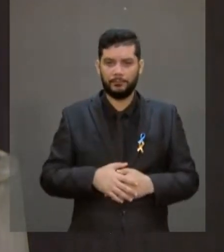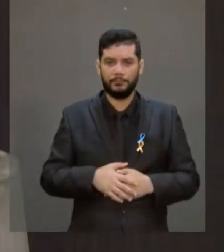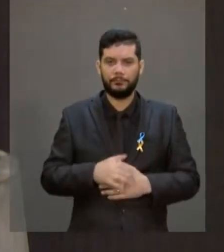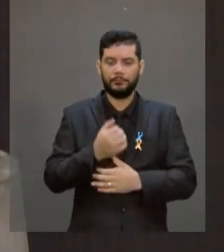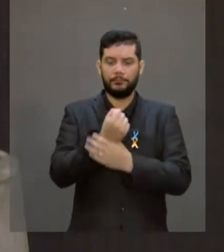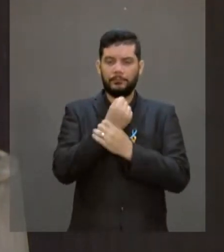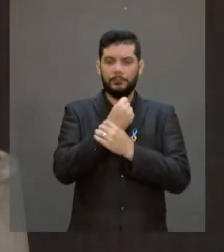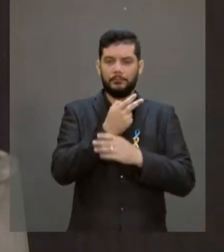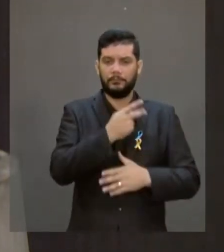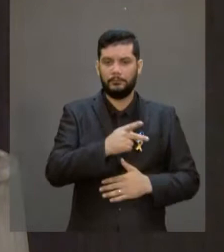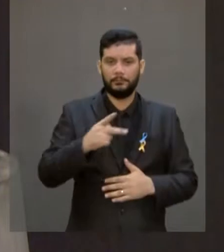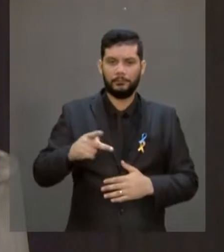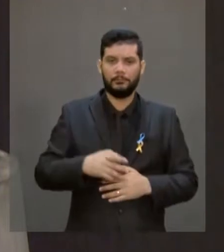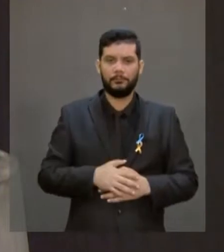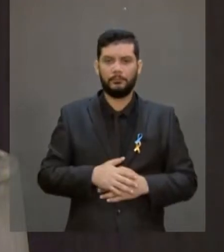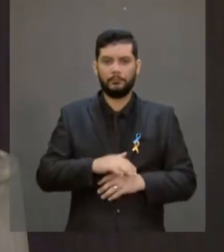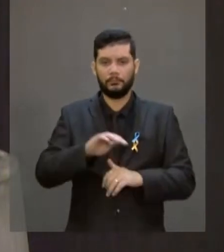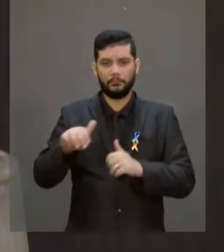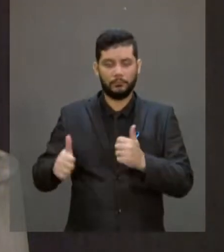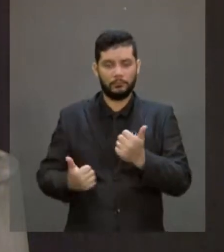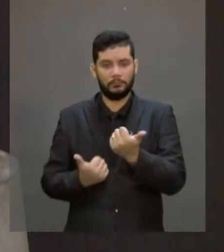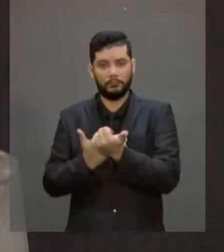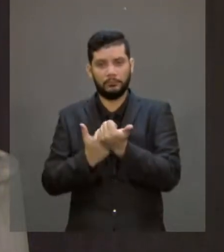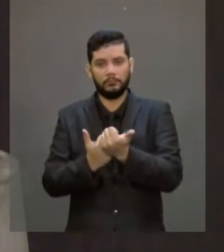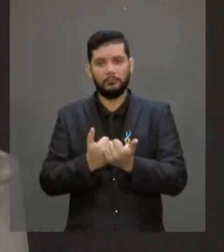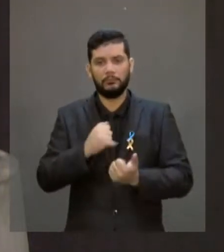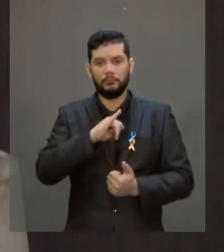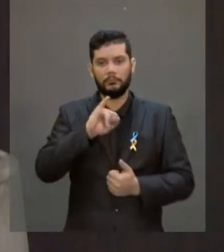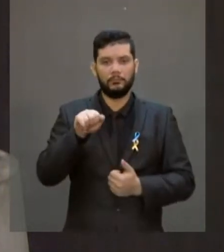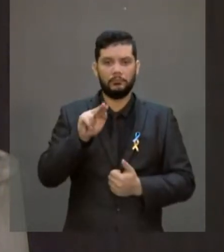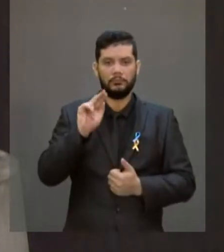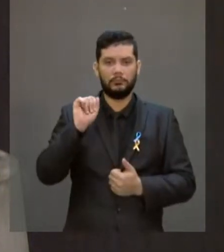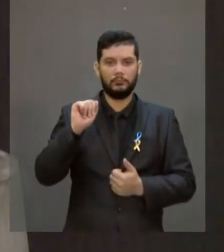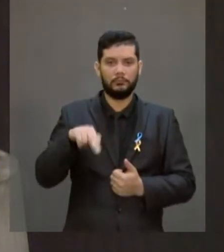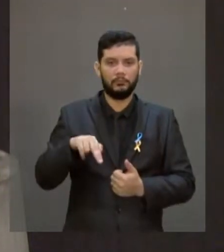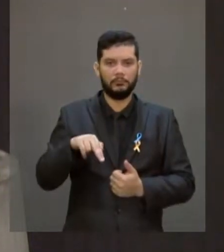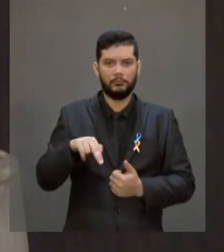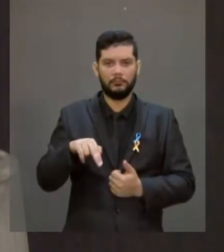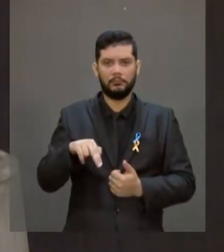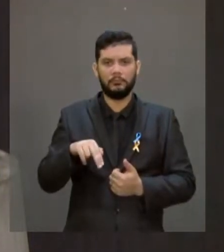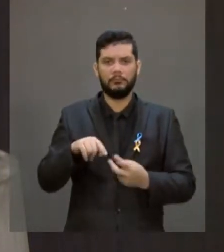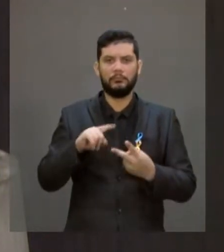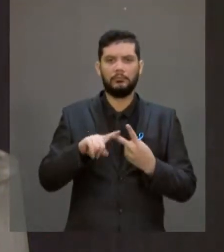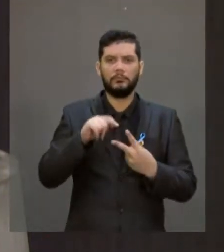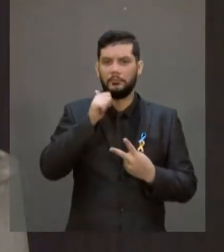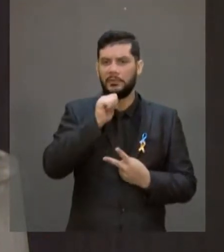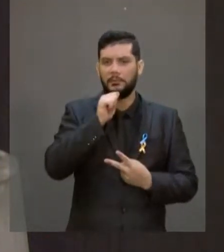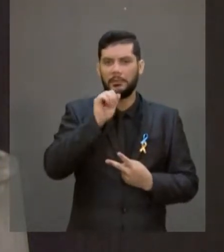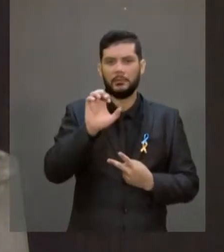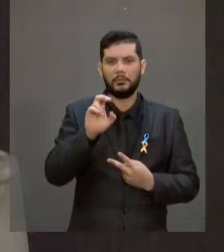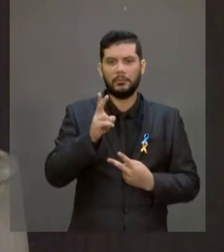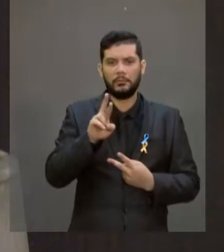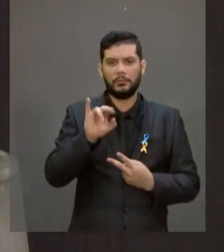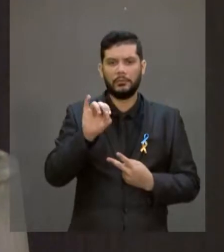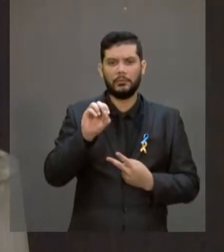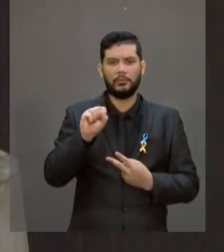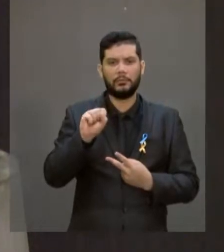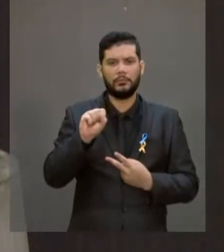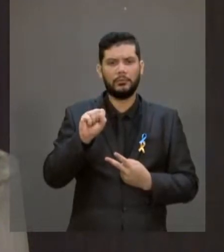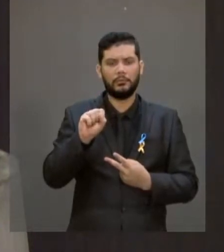Segurança Pública se junta a essas mães, a mãe do Juan, as mães do Curió, as